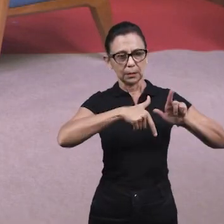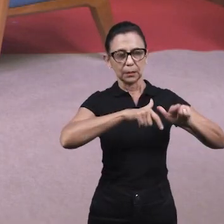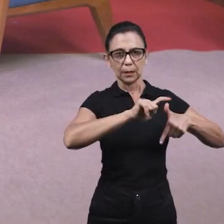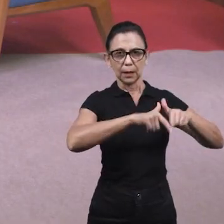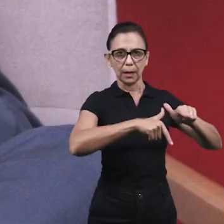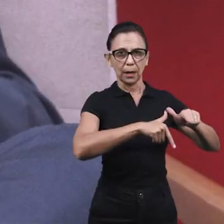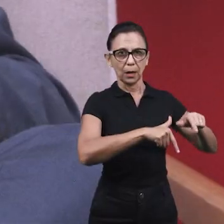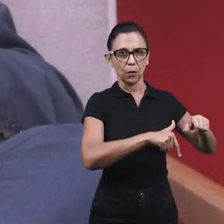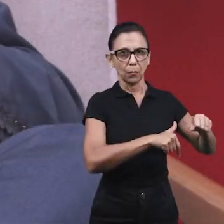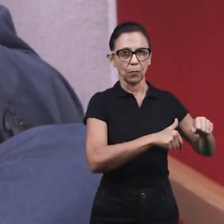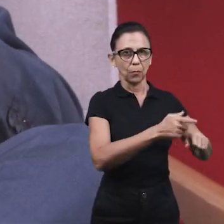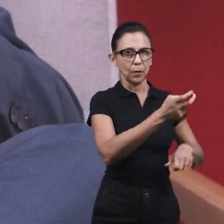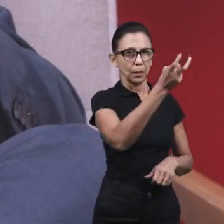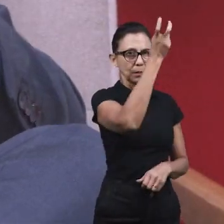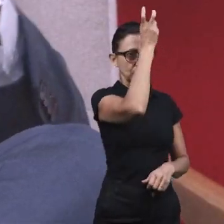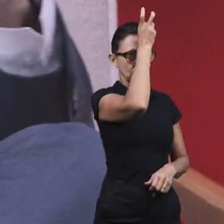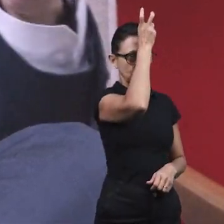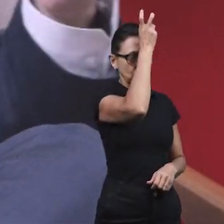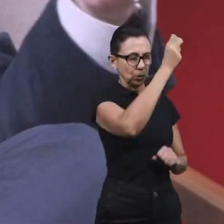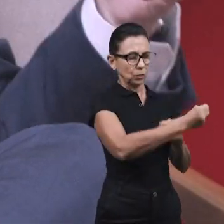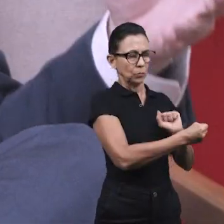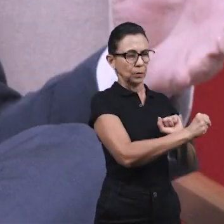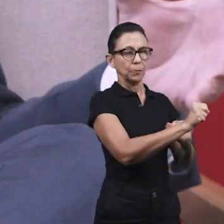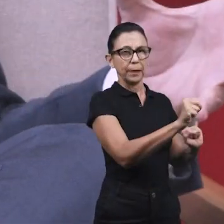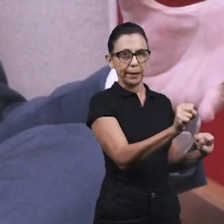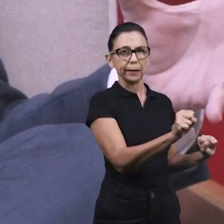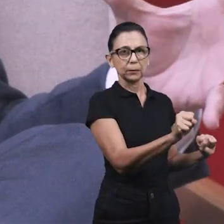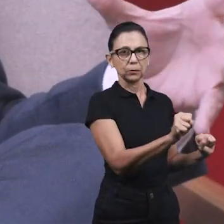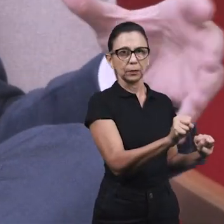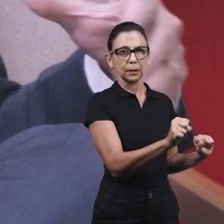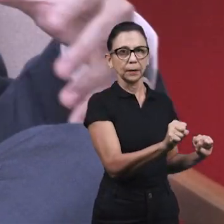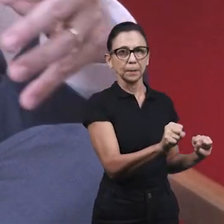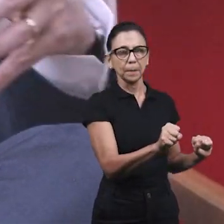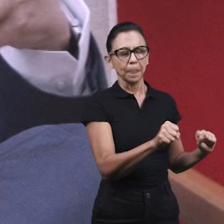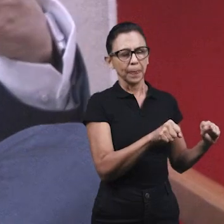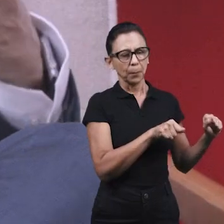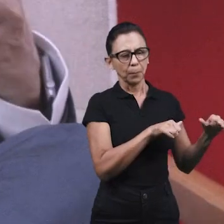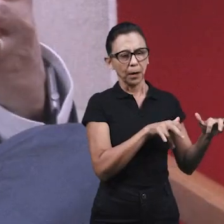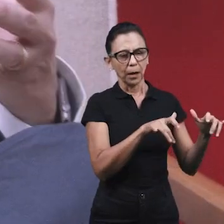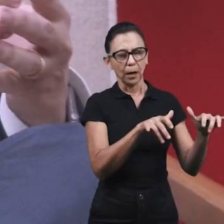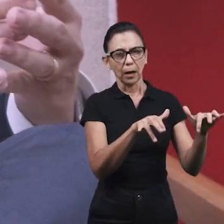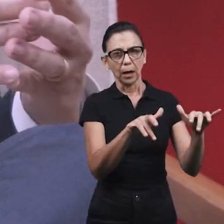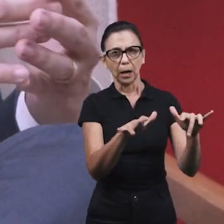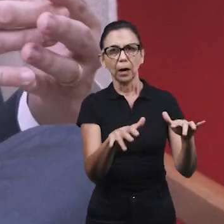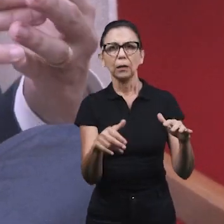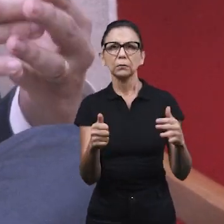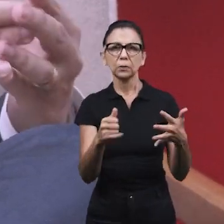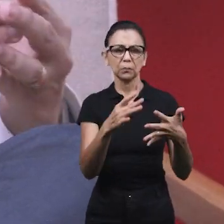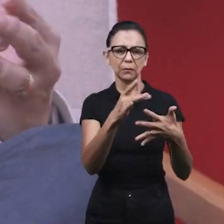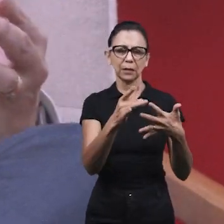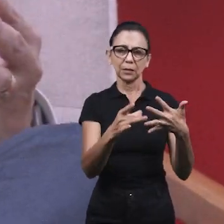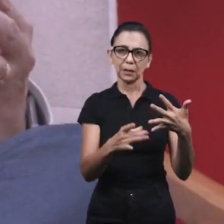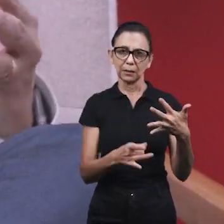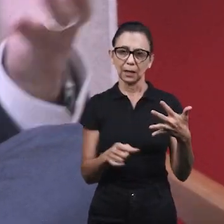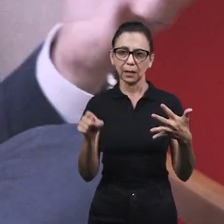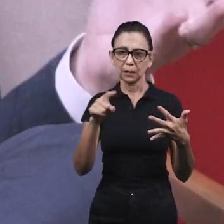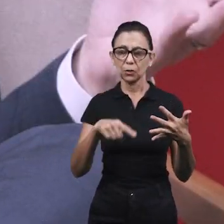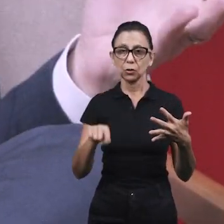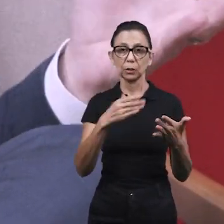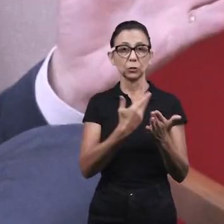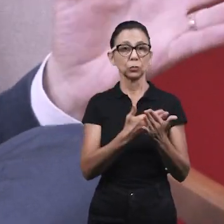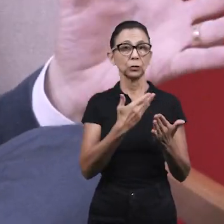do Egito, porque esse percurso no deserto, a passagem pelo